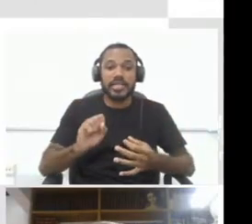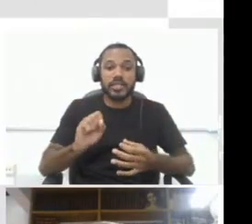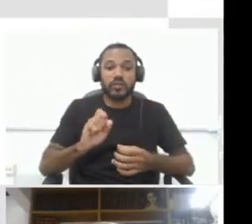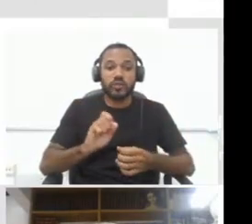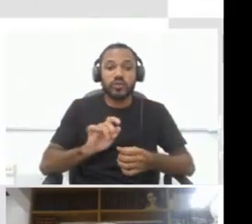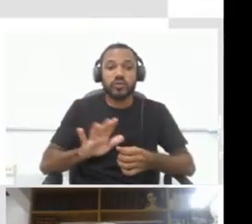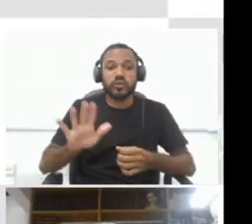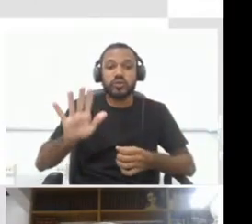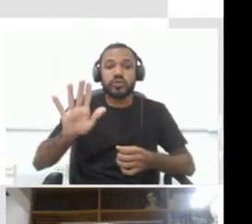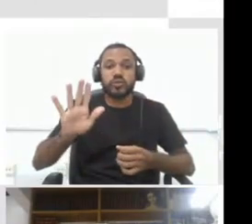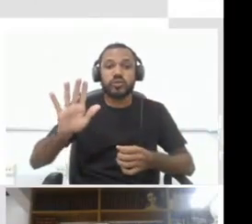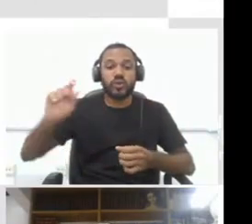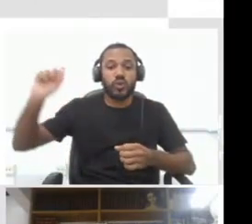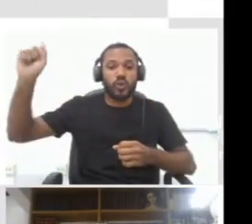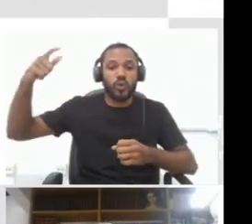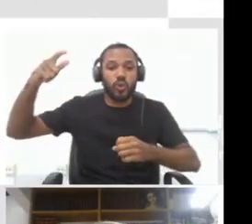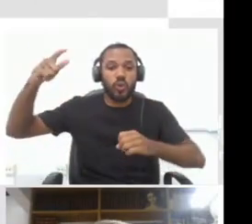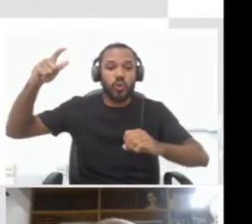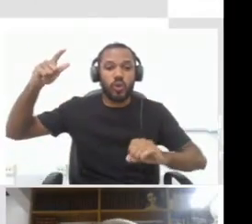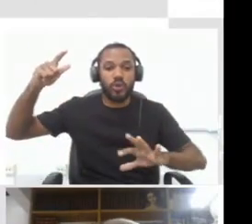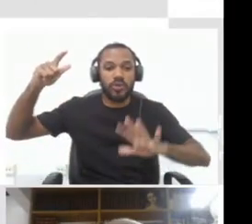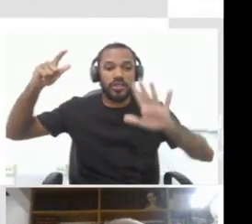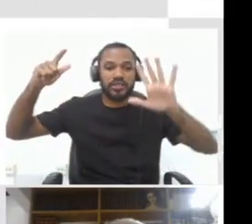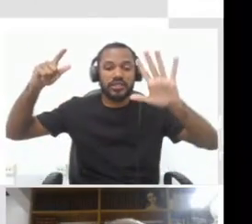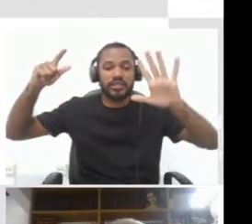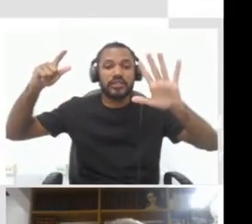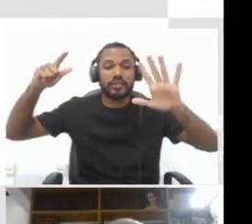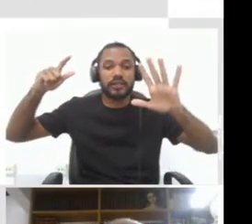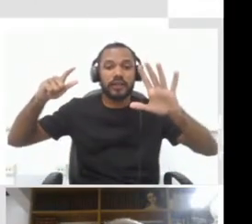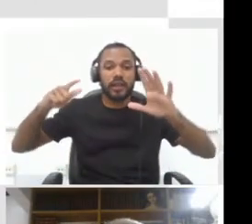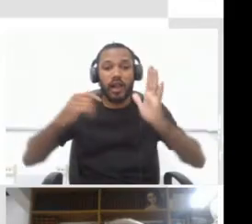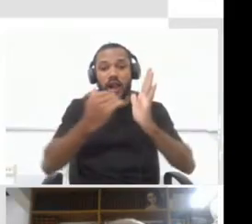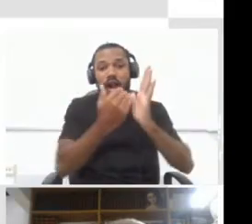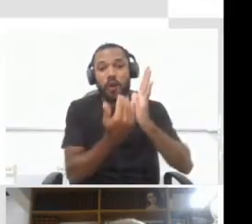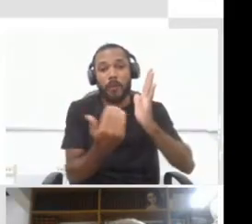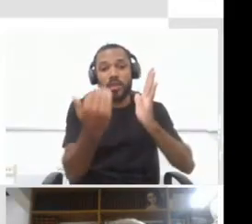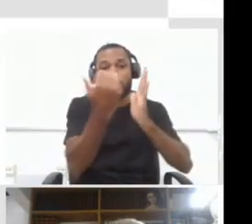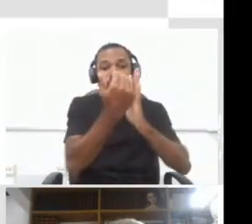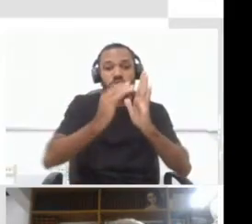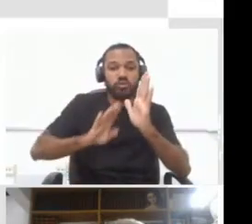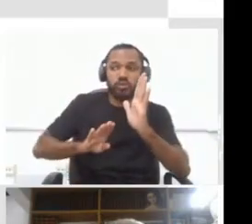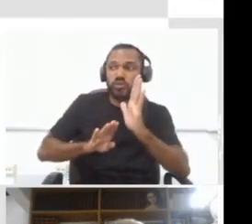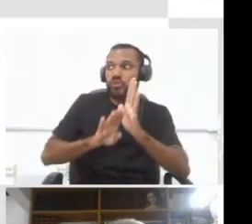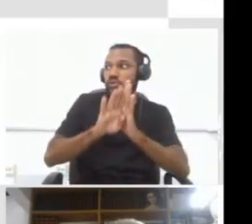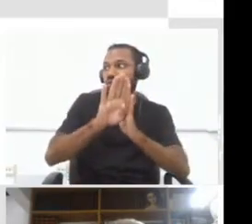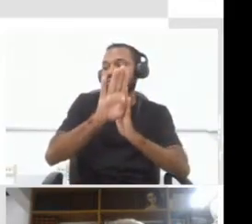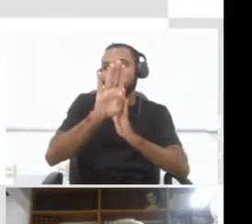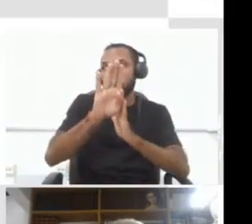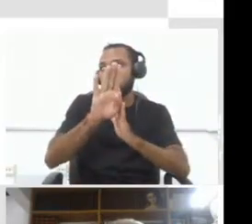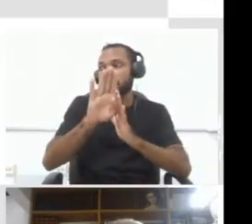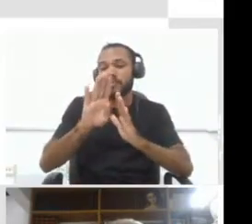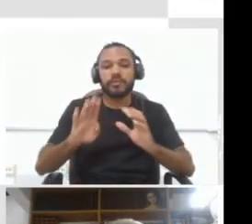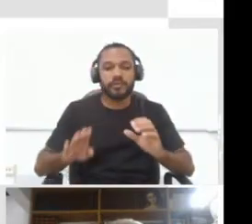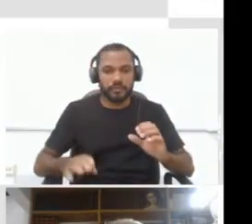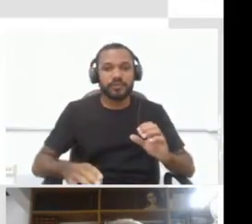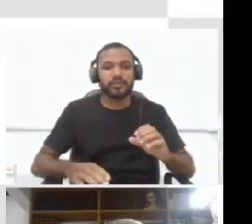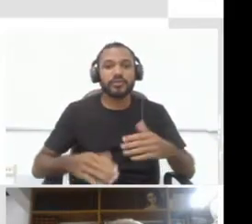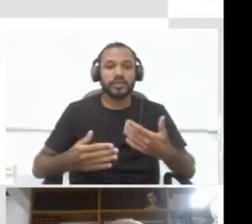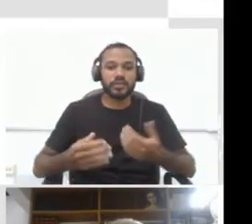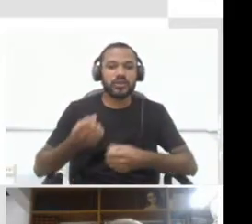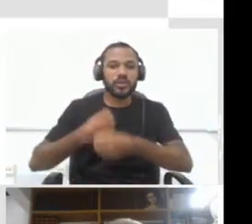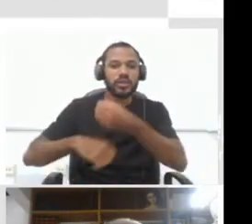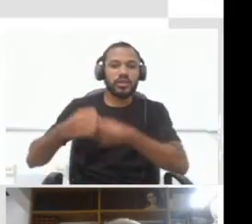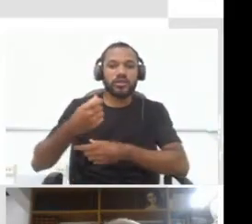muito claramente que nós estamos aumentando sempre mais, desde 1990 até 2019. Em 2019, nós